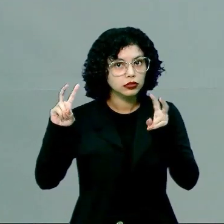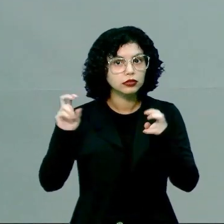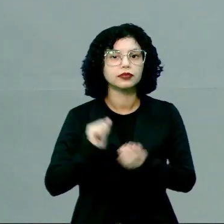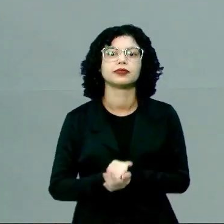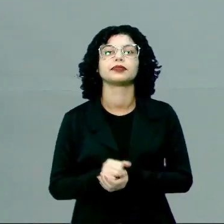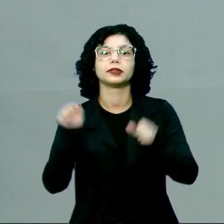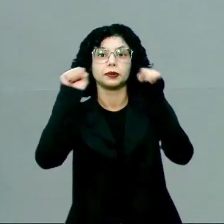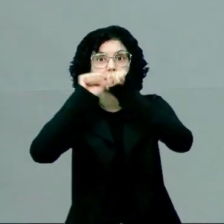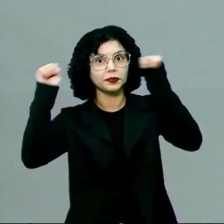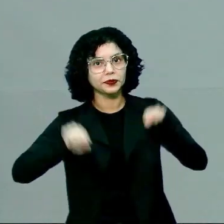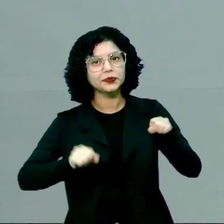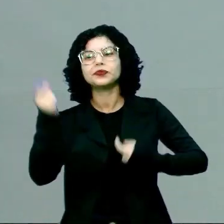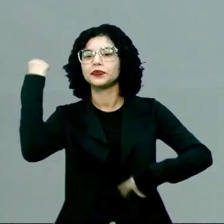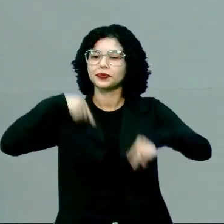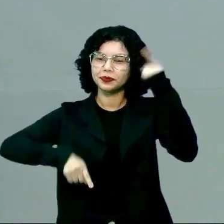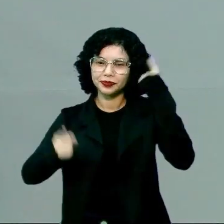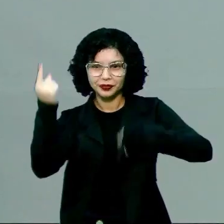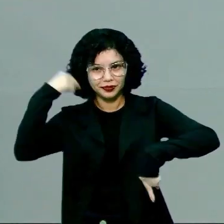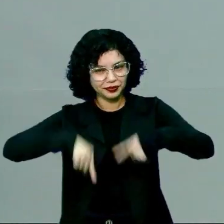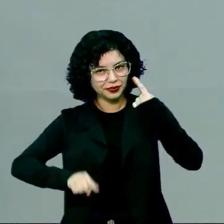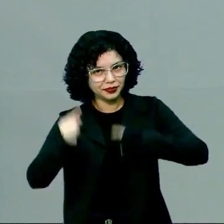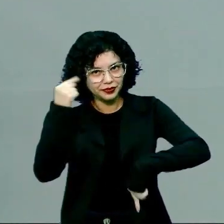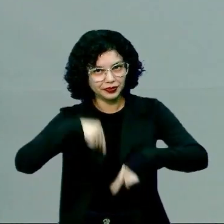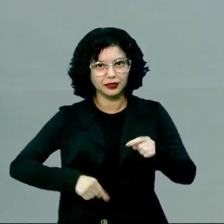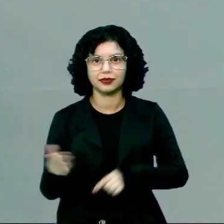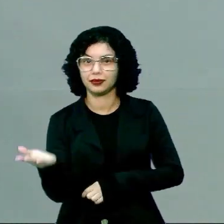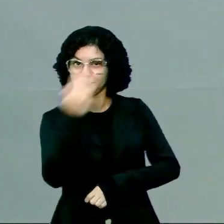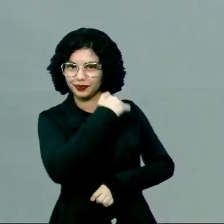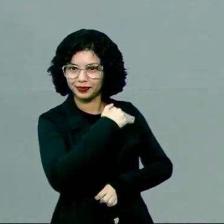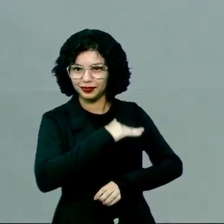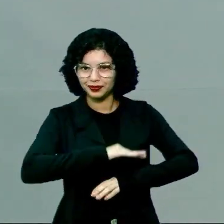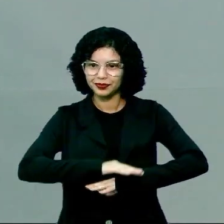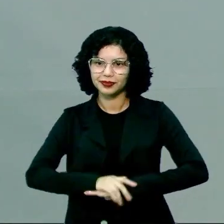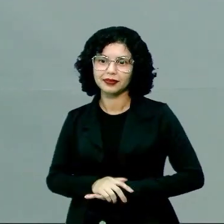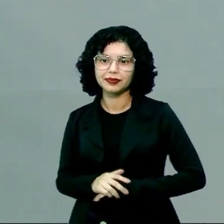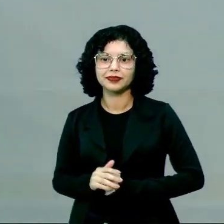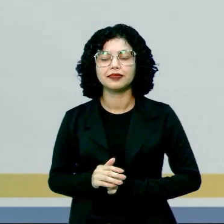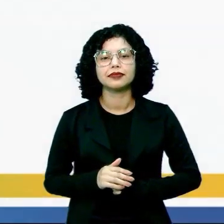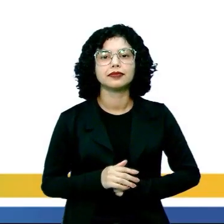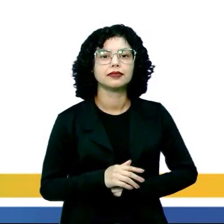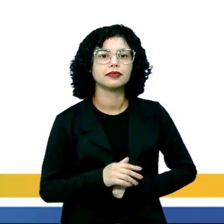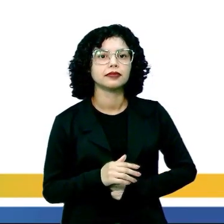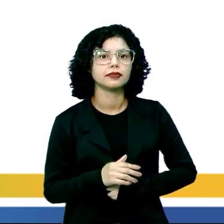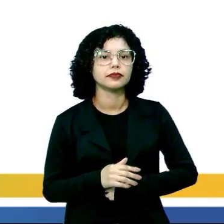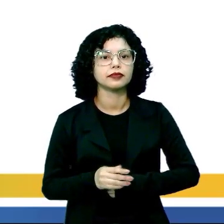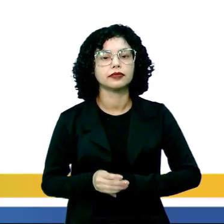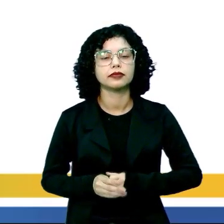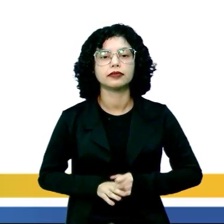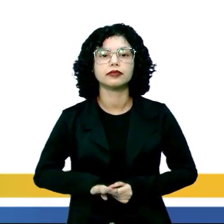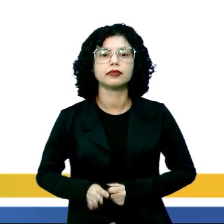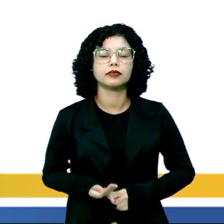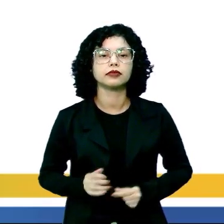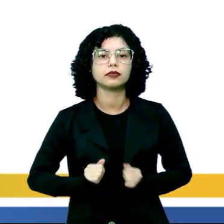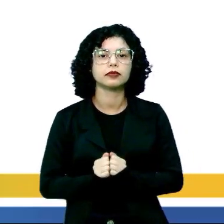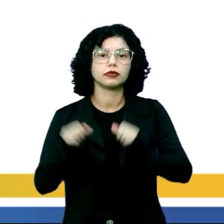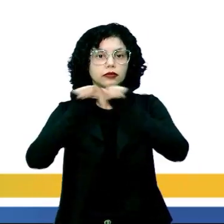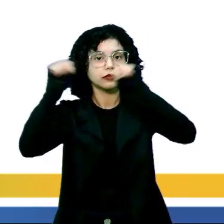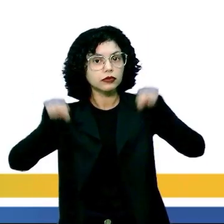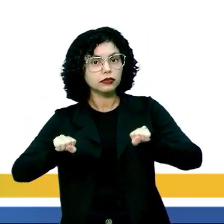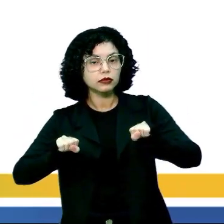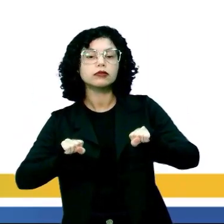sobre sistema circulatório. Vamos lá? Pessoal, aqui,